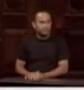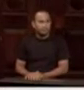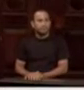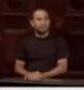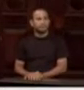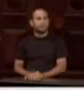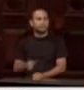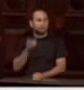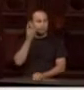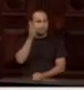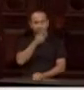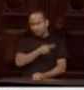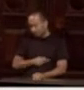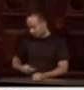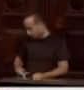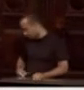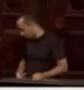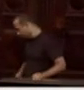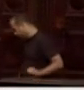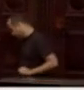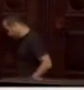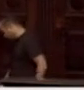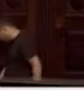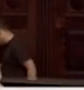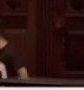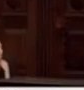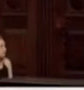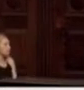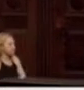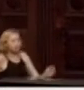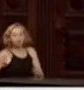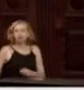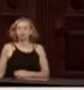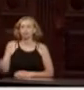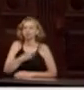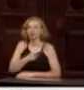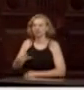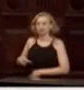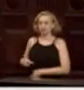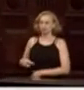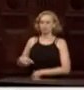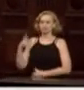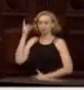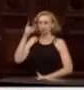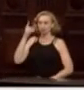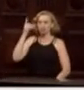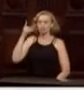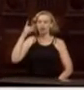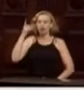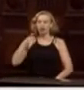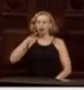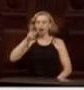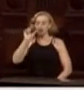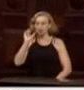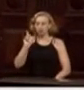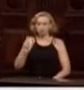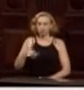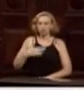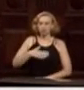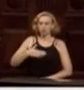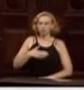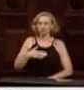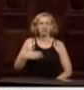Senhora Presidente e senhoras e senhores deputados que nos assistem nesse momento. Antes de qualquer coisa, eu gostaria de registrar com muito